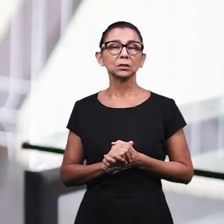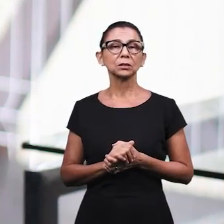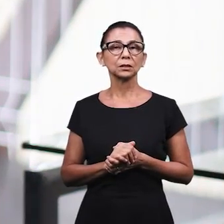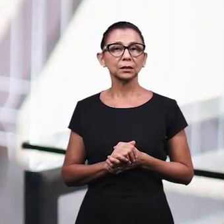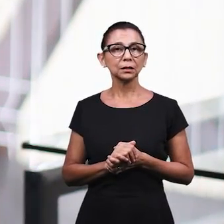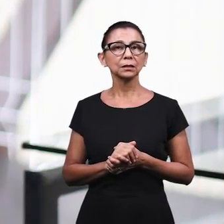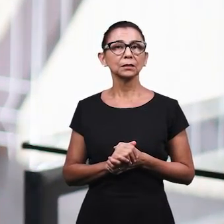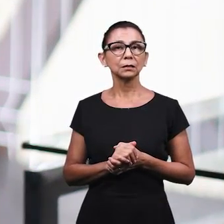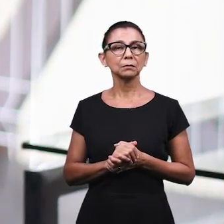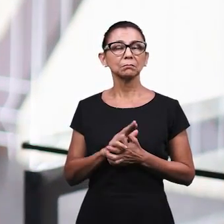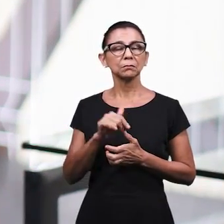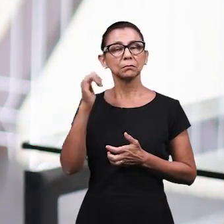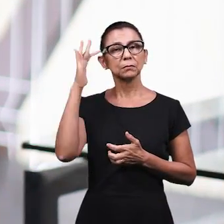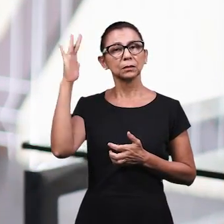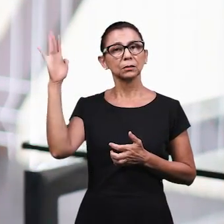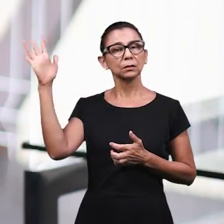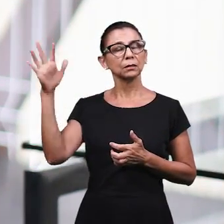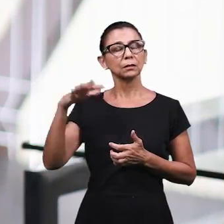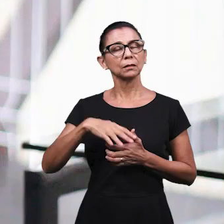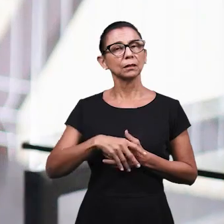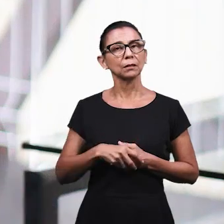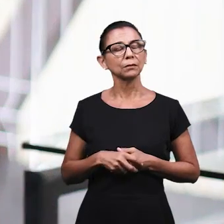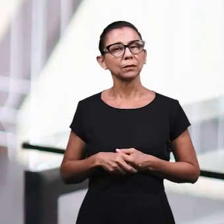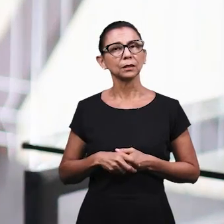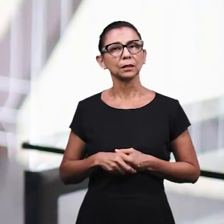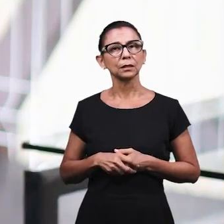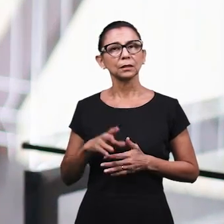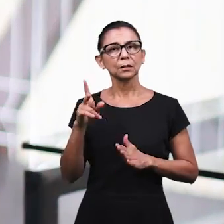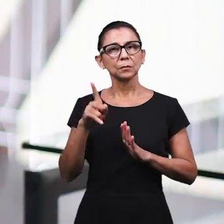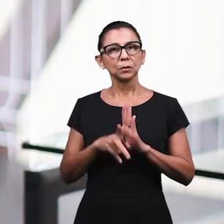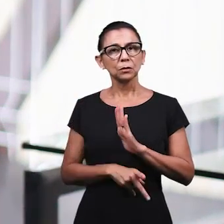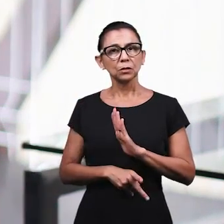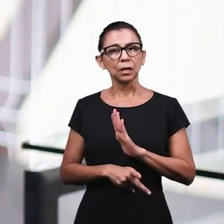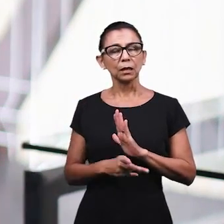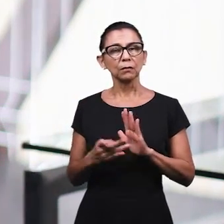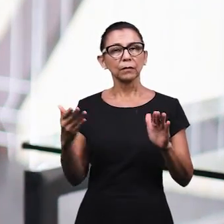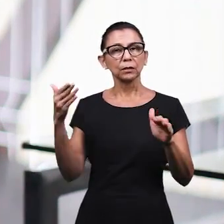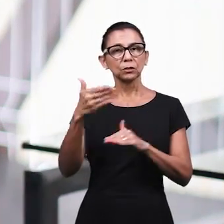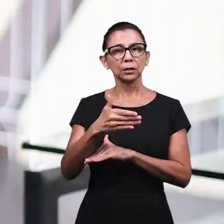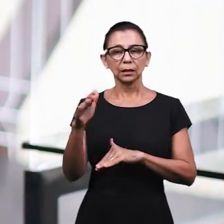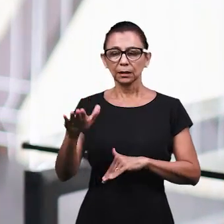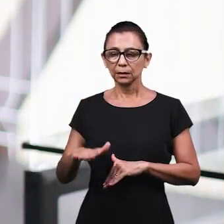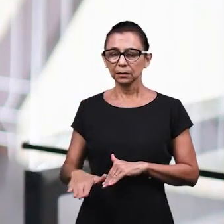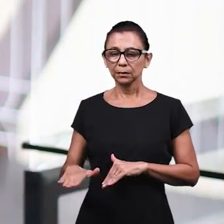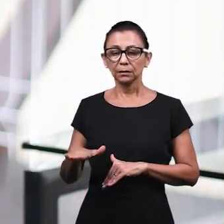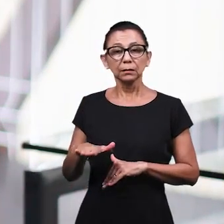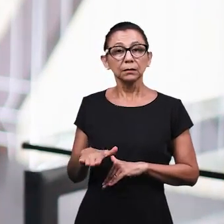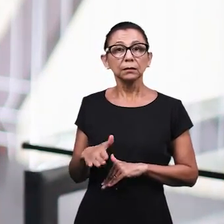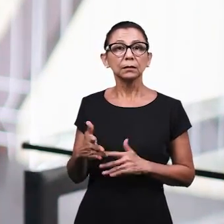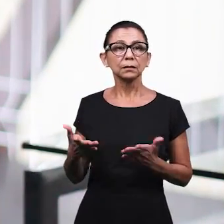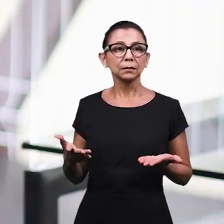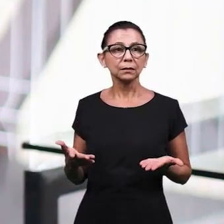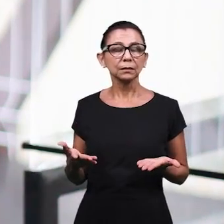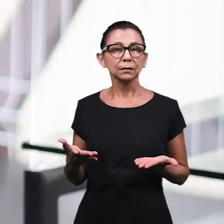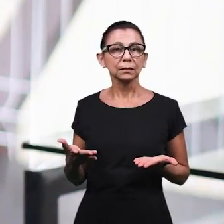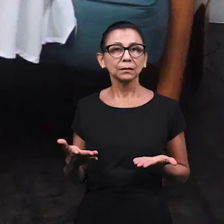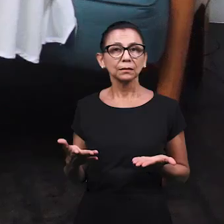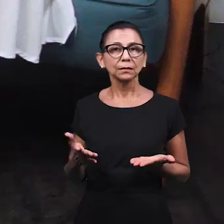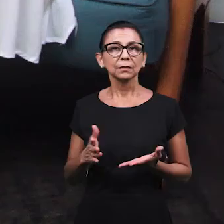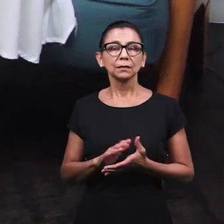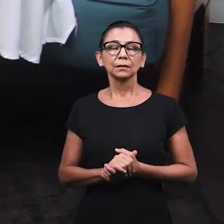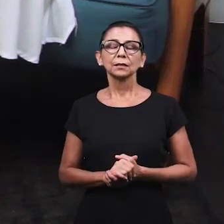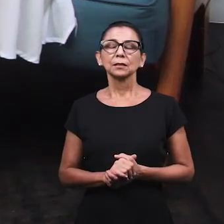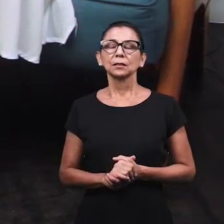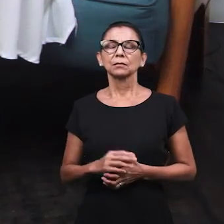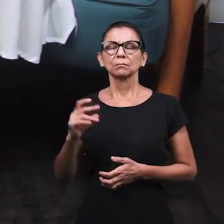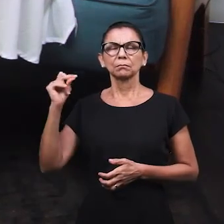Eu não imaginava que fosse alcançar e vai alcançar a vidas, mas havia uma promessa na minha vida.